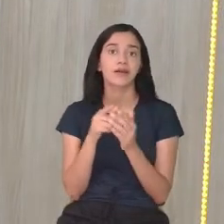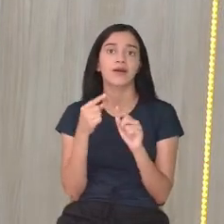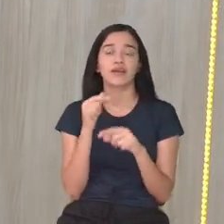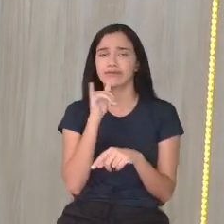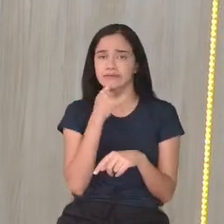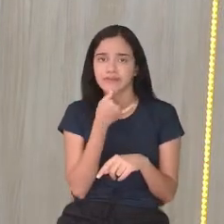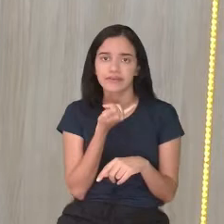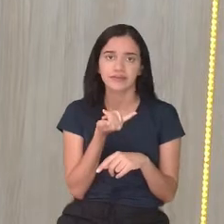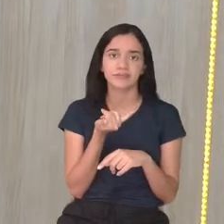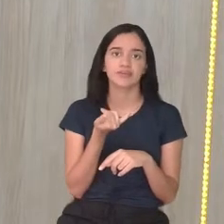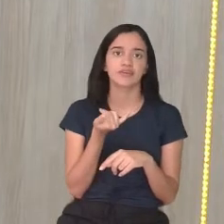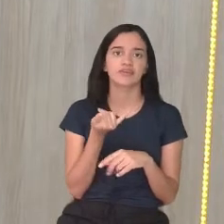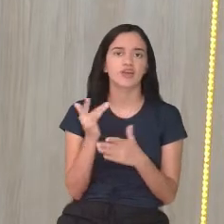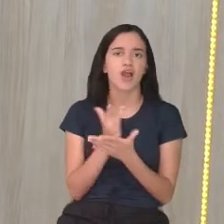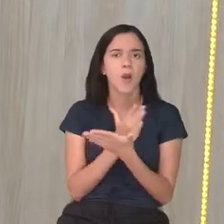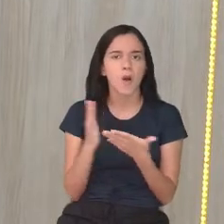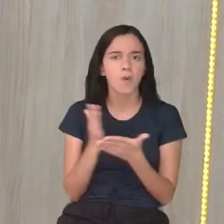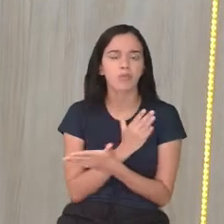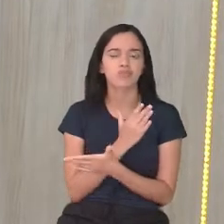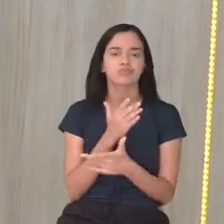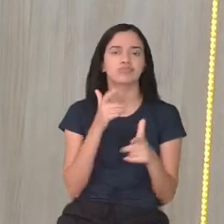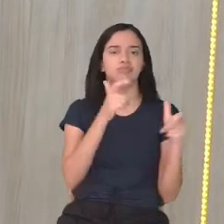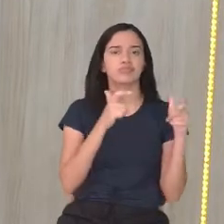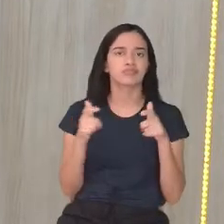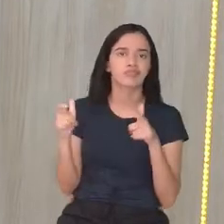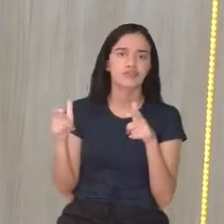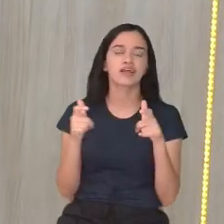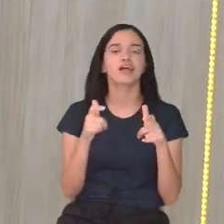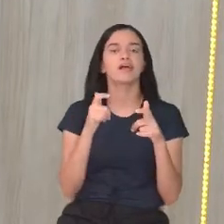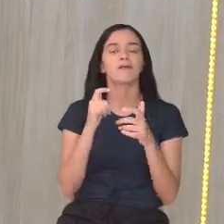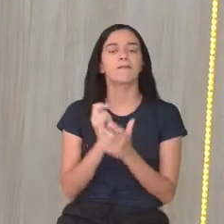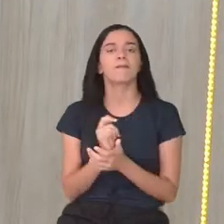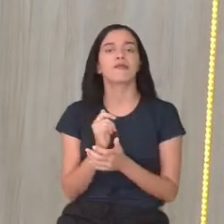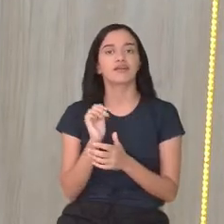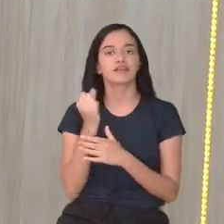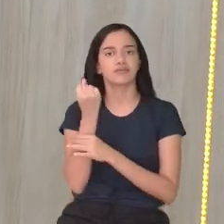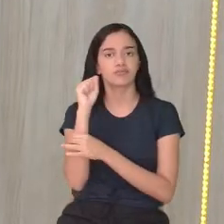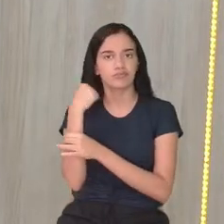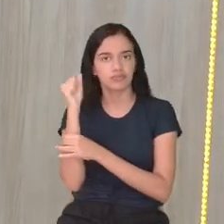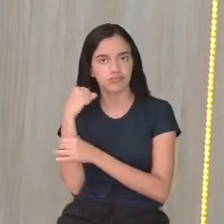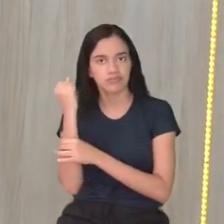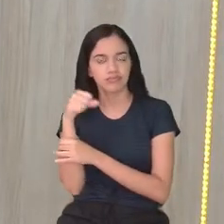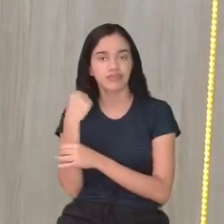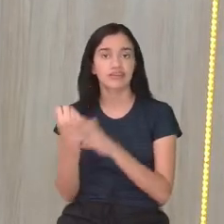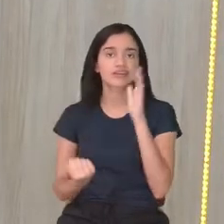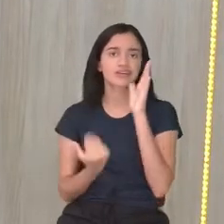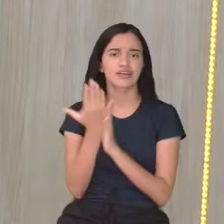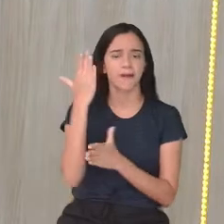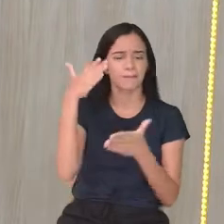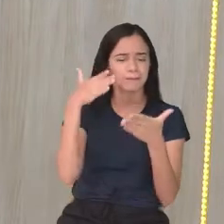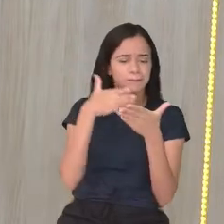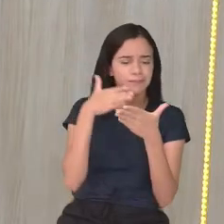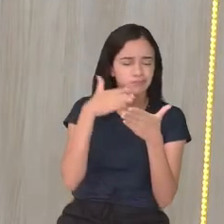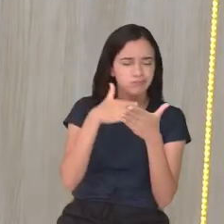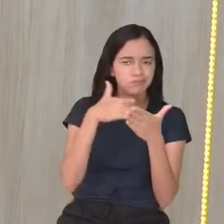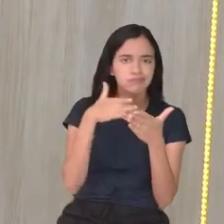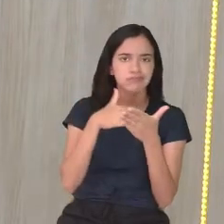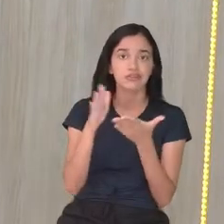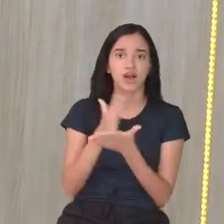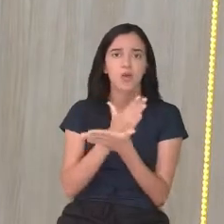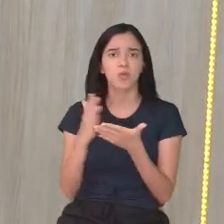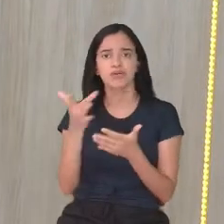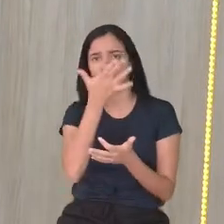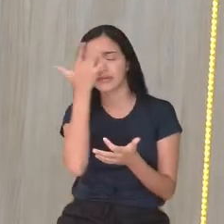infelizmente, algumas modalidades da ginástica, elas criam barreiras para que algumas pessoas